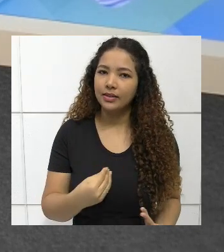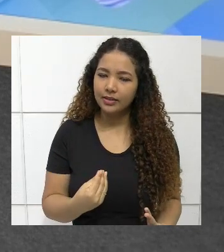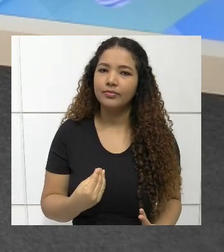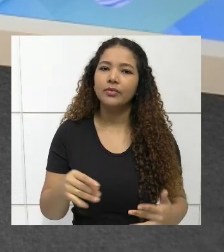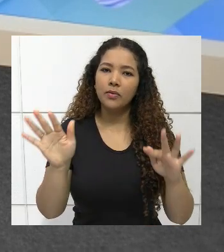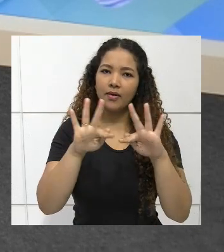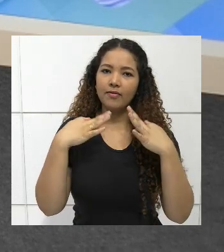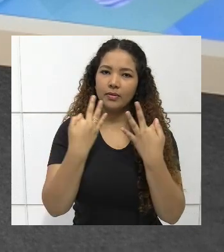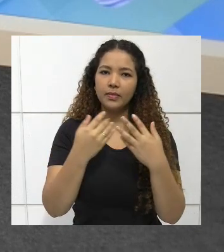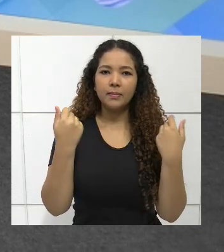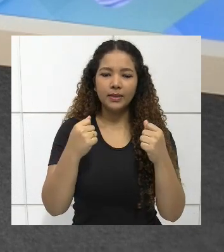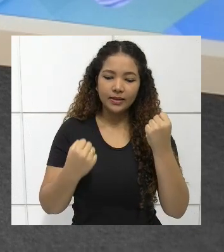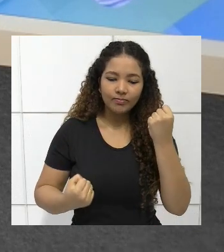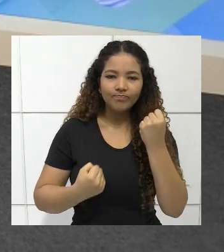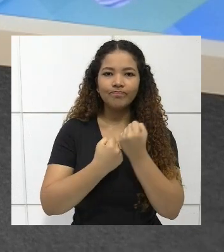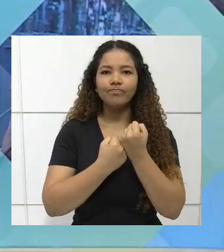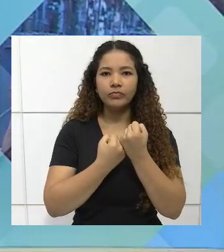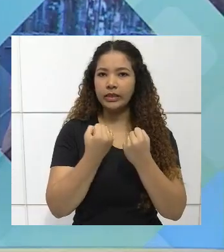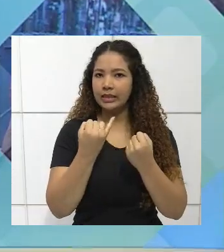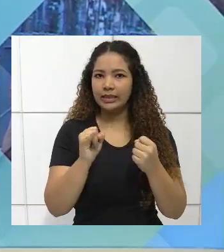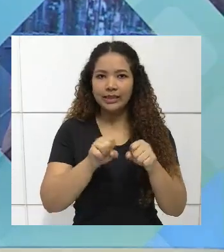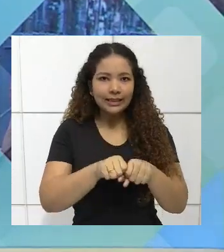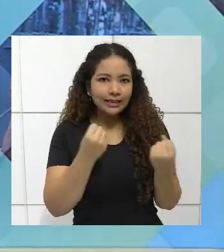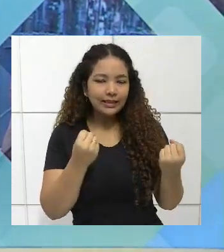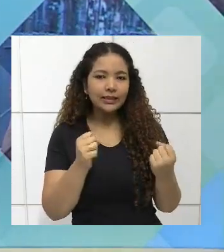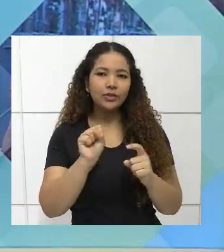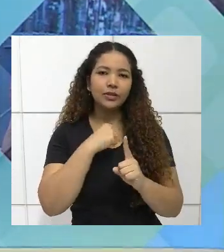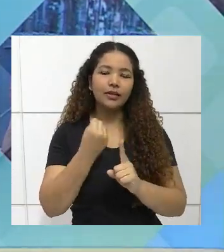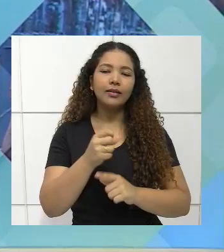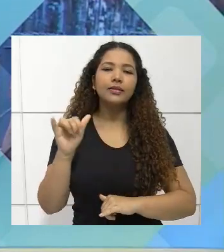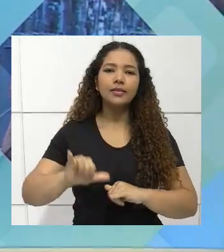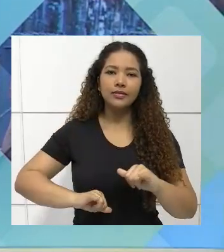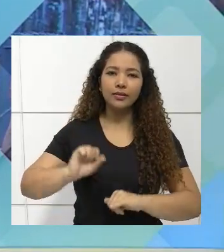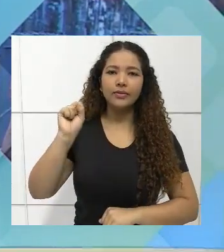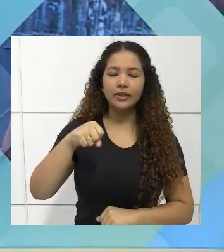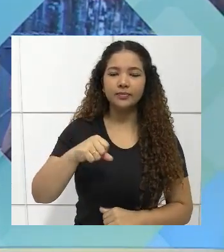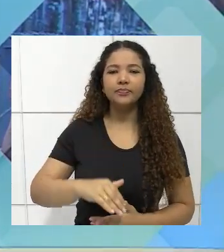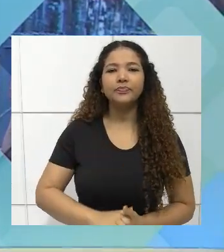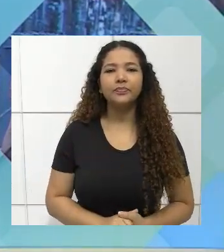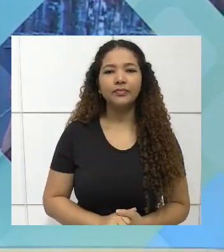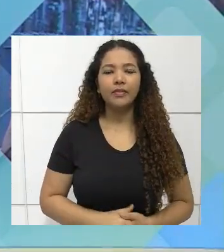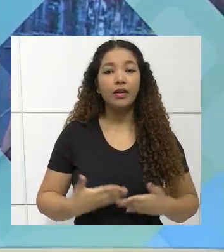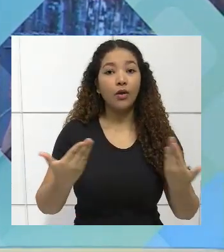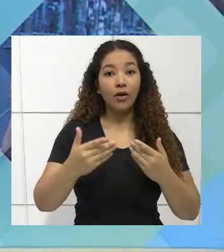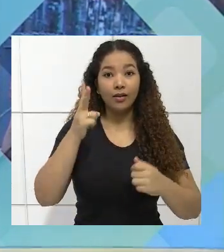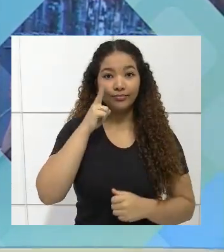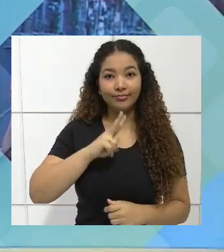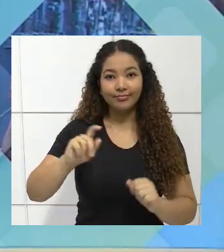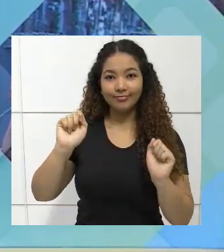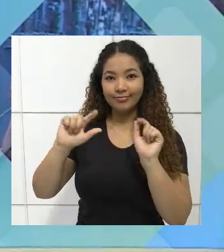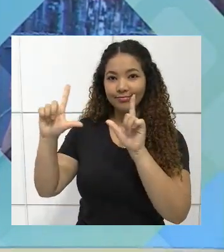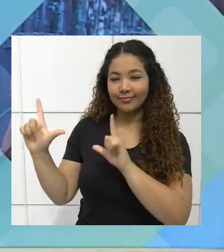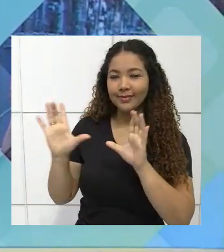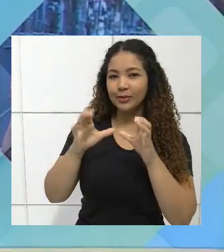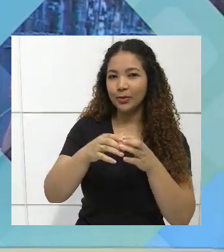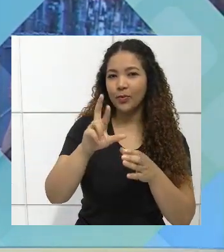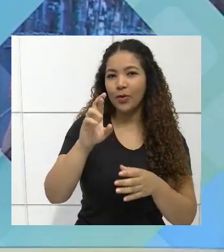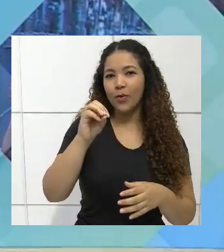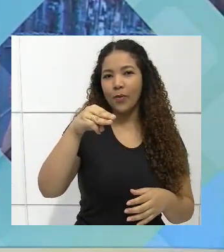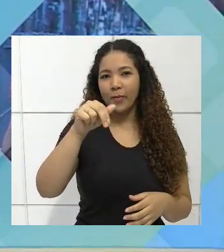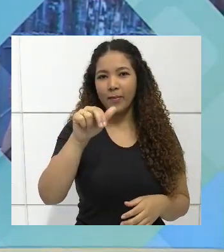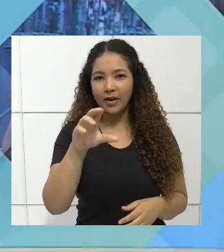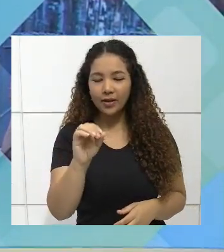a sociedade sofre com isso. Nesta câmera aqui, Leonildo Candoriano, deixa eu trazer agora um recado bem bacana do Grupo Romano. São 18 anos atendendo você com